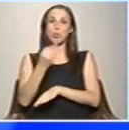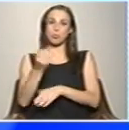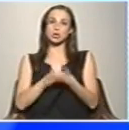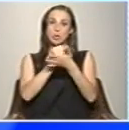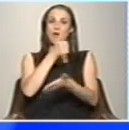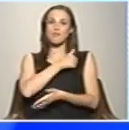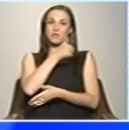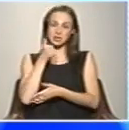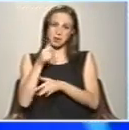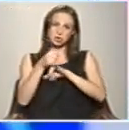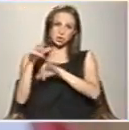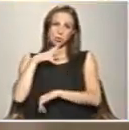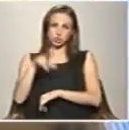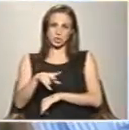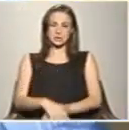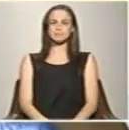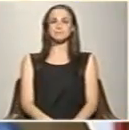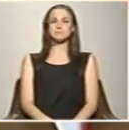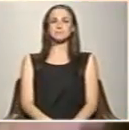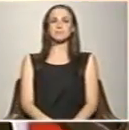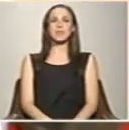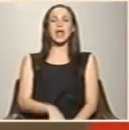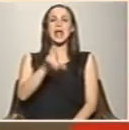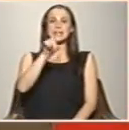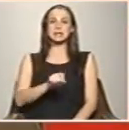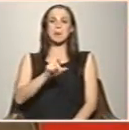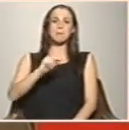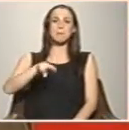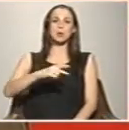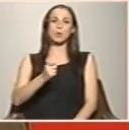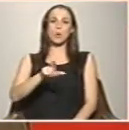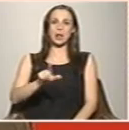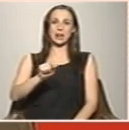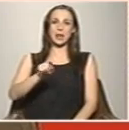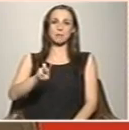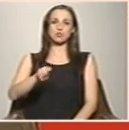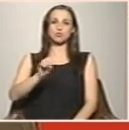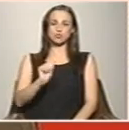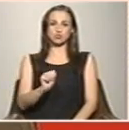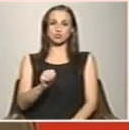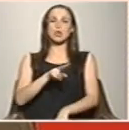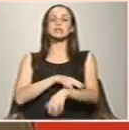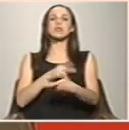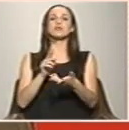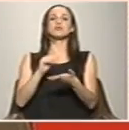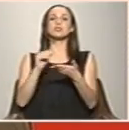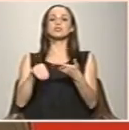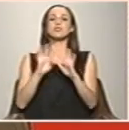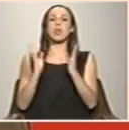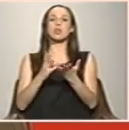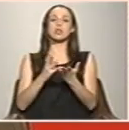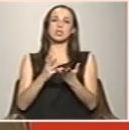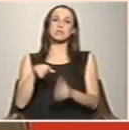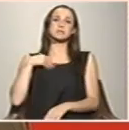Associação Portuguesa de Apoio à Vítima. Está connosco também Manuel Lemos, que é o Presidente do Secretariado Nacional da União das Misericórdias